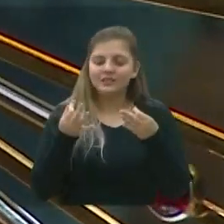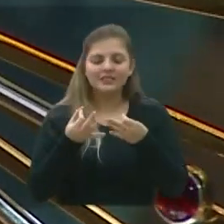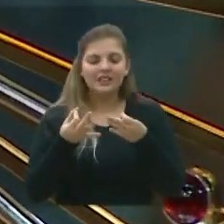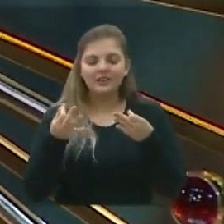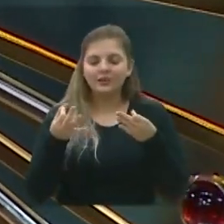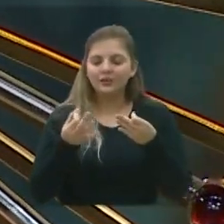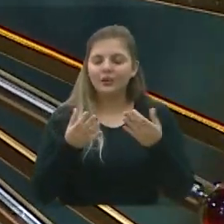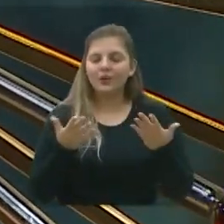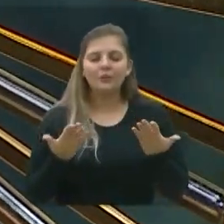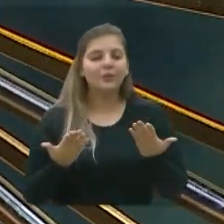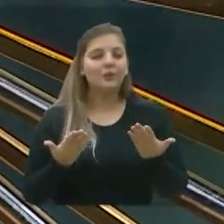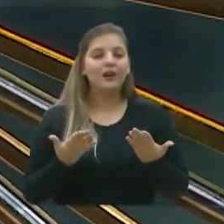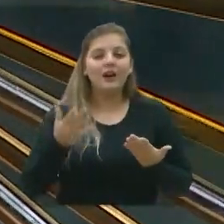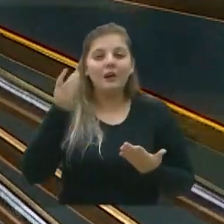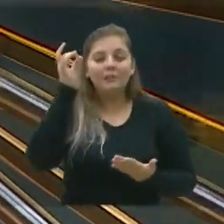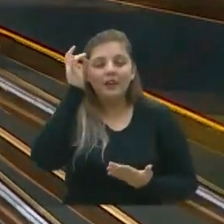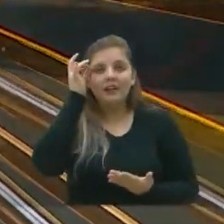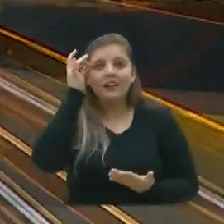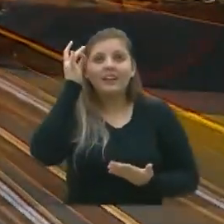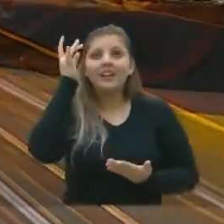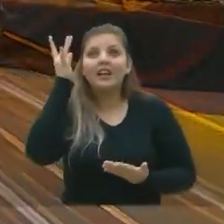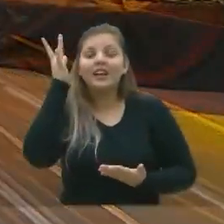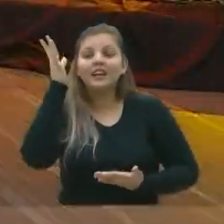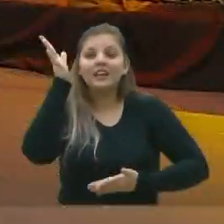Tão certo como a